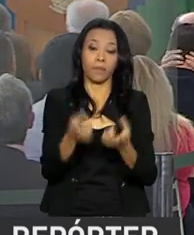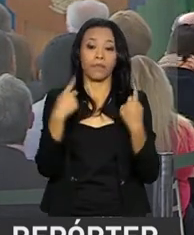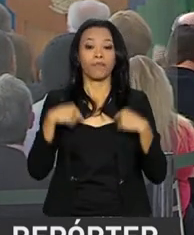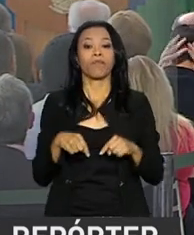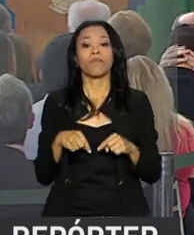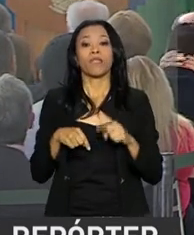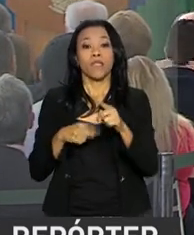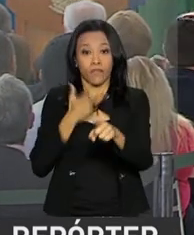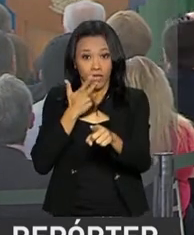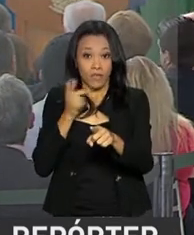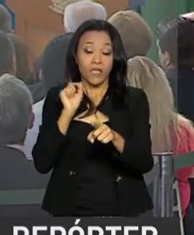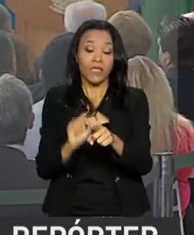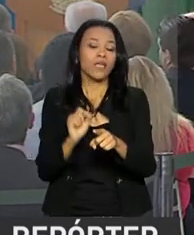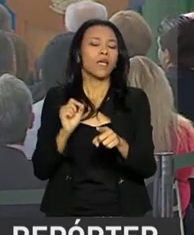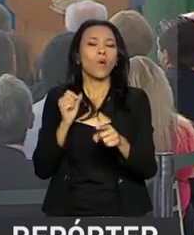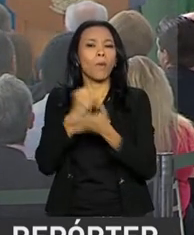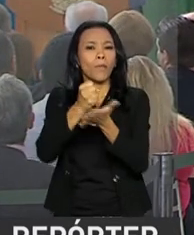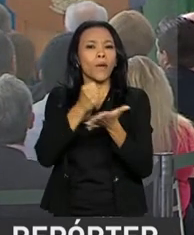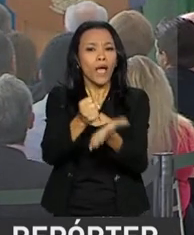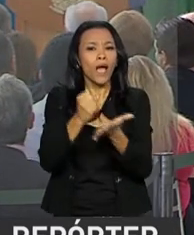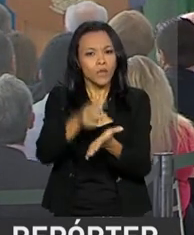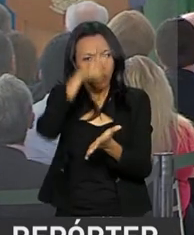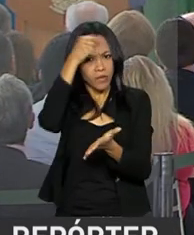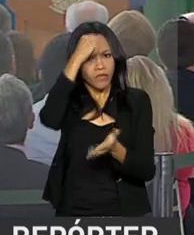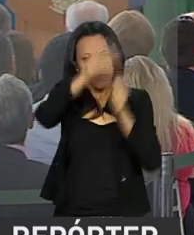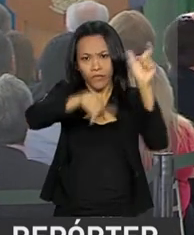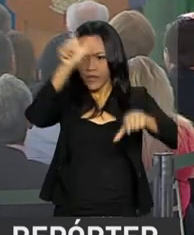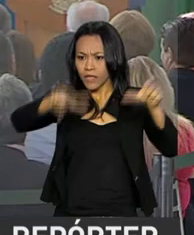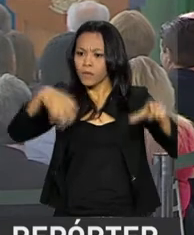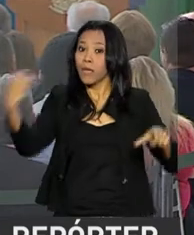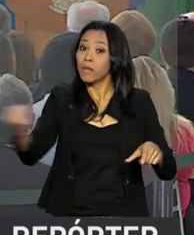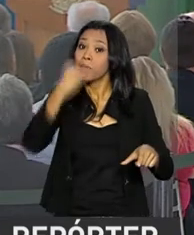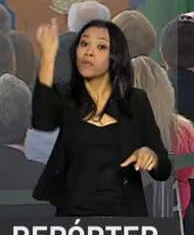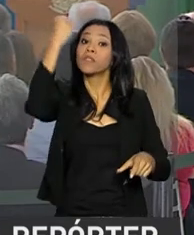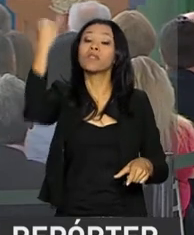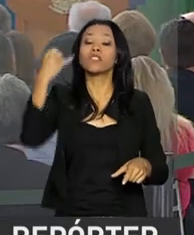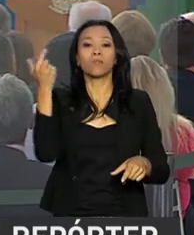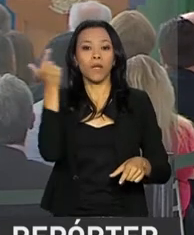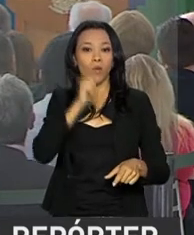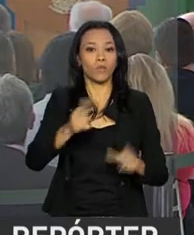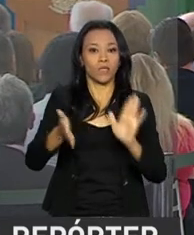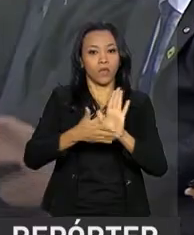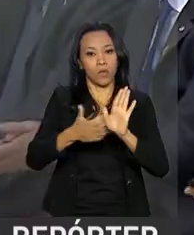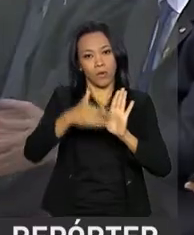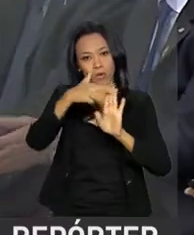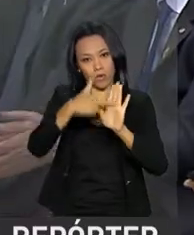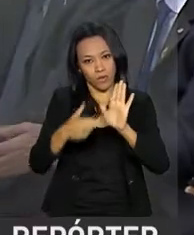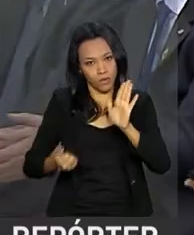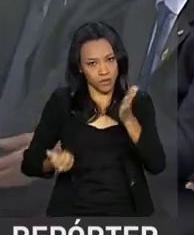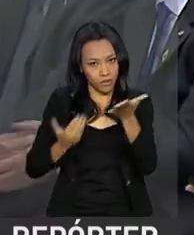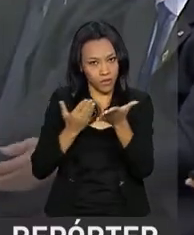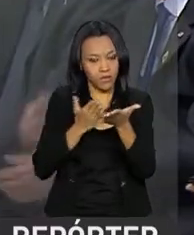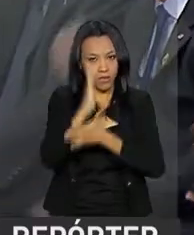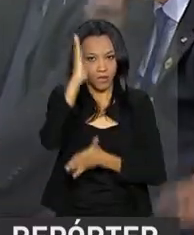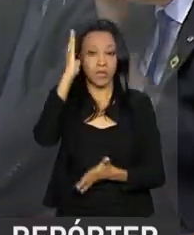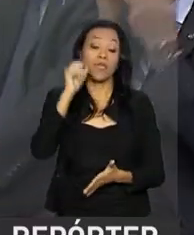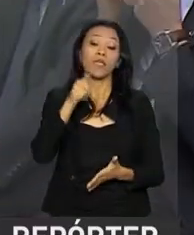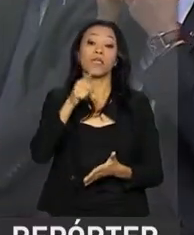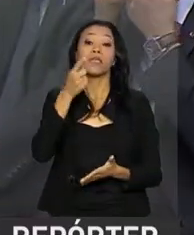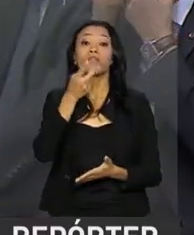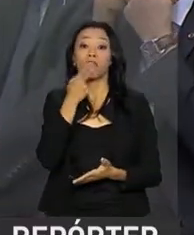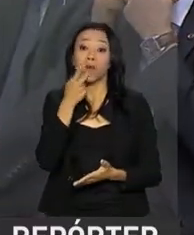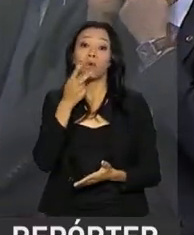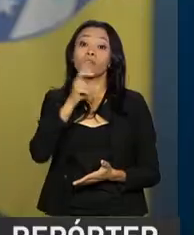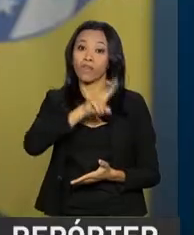apoio dos prefeitos é fundamental para a aprovação da reforma da previdência e garantiu o repasse emergencial de 2